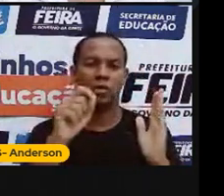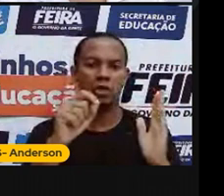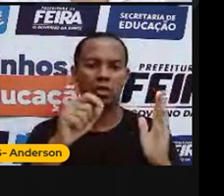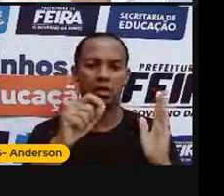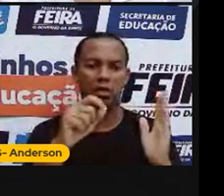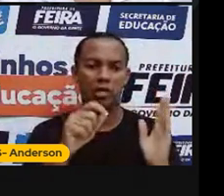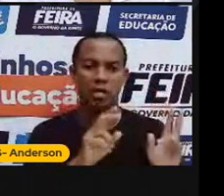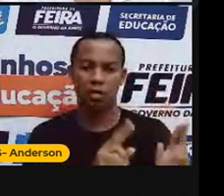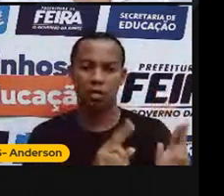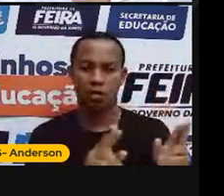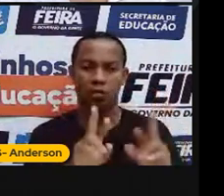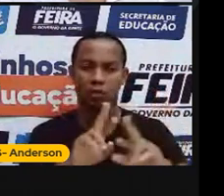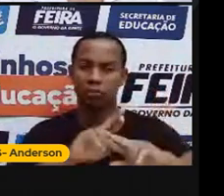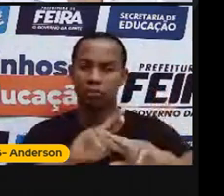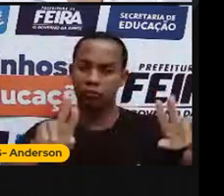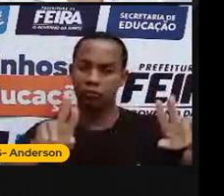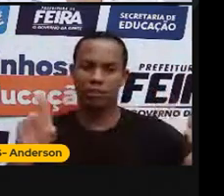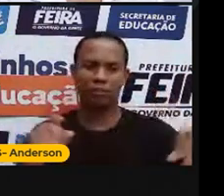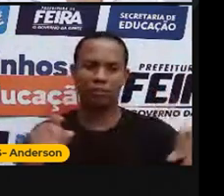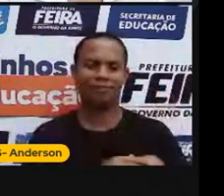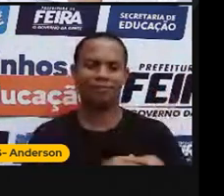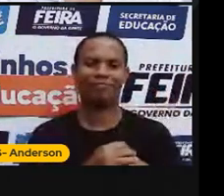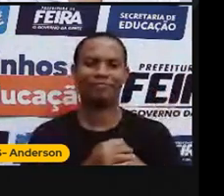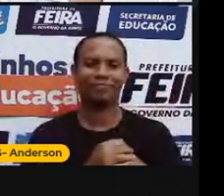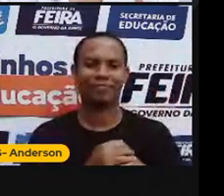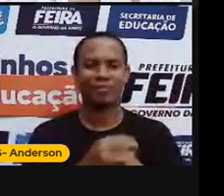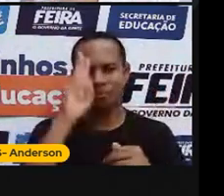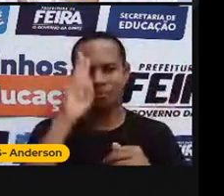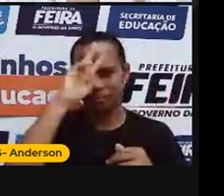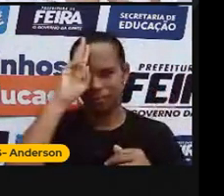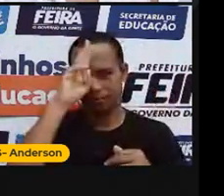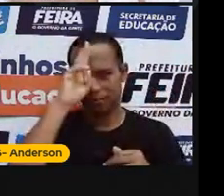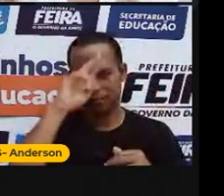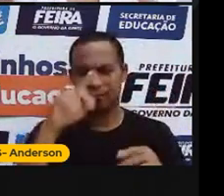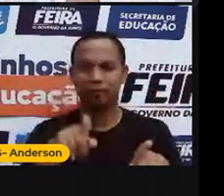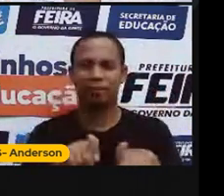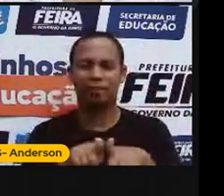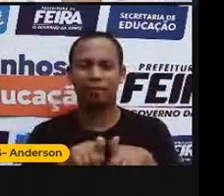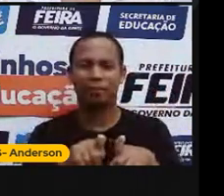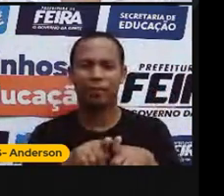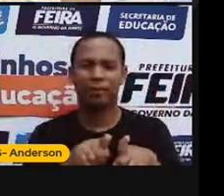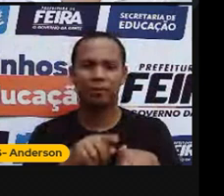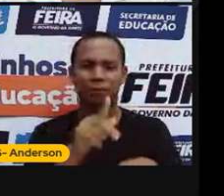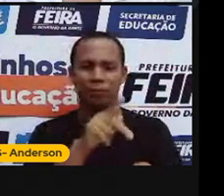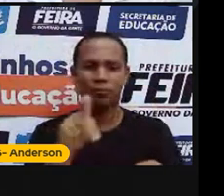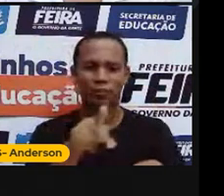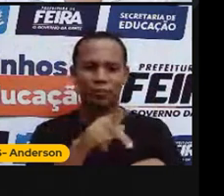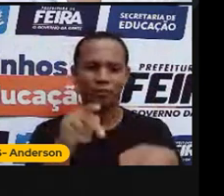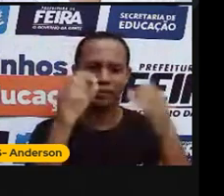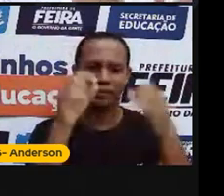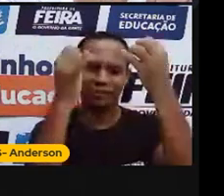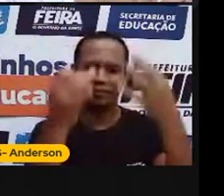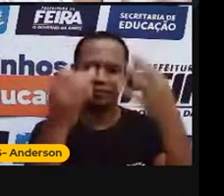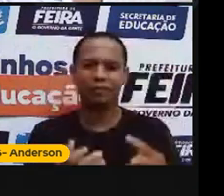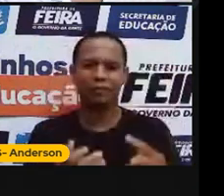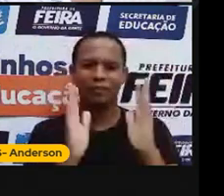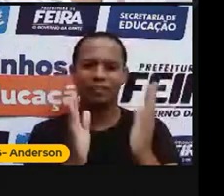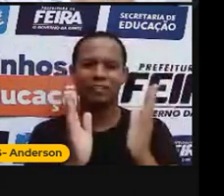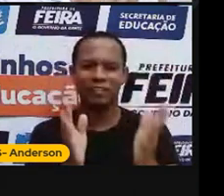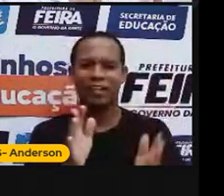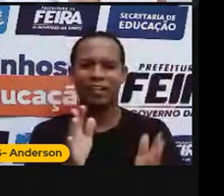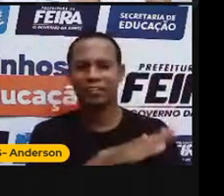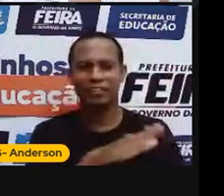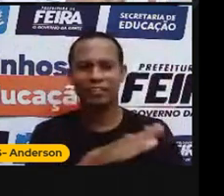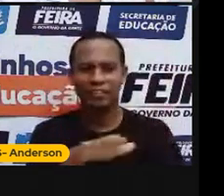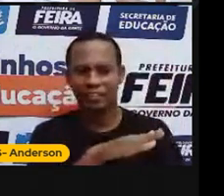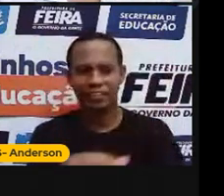sejam iguais às das crianças, certo? E lembra que existe a questão, que a Pró também já falou aqui com vocês, que as crianças